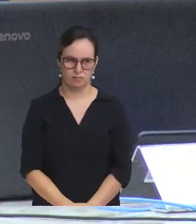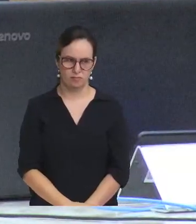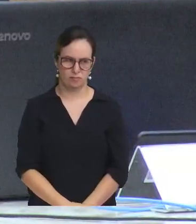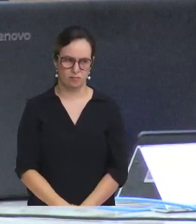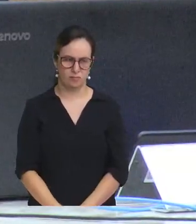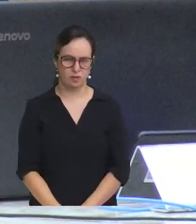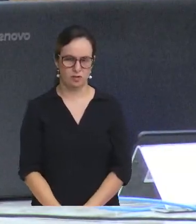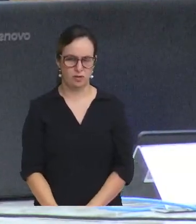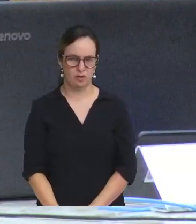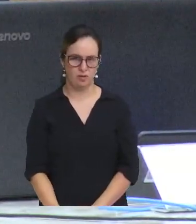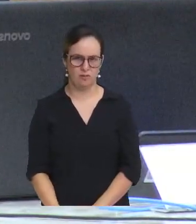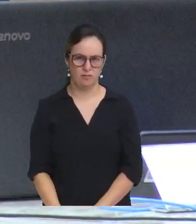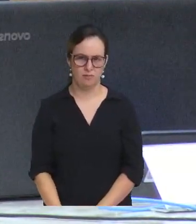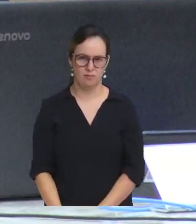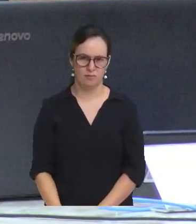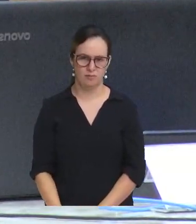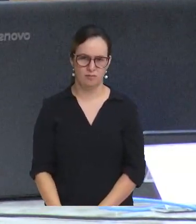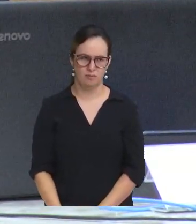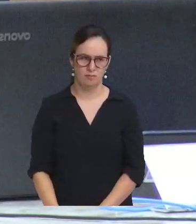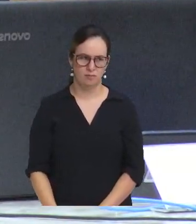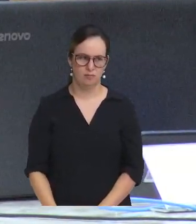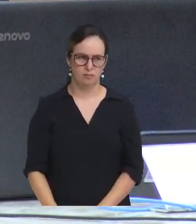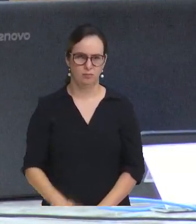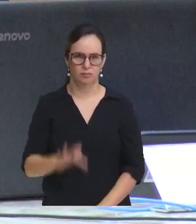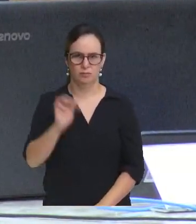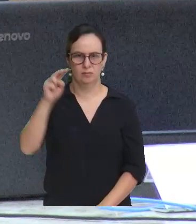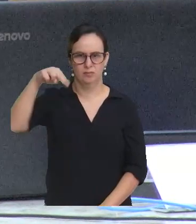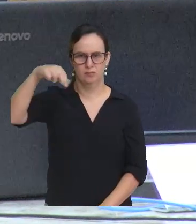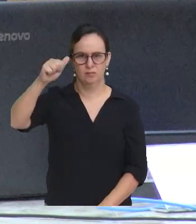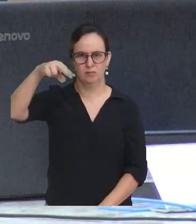Concedo a palavra ao vereador Fernando Vieira.